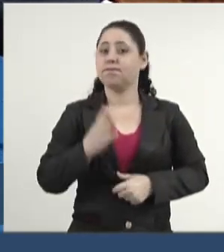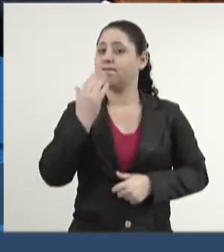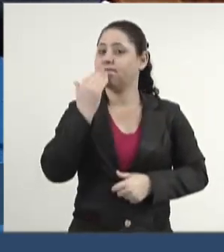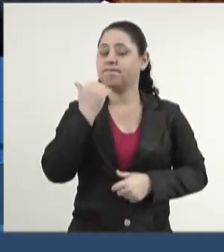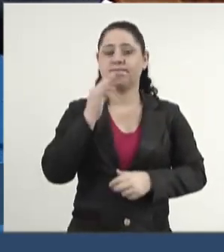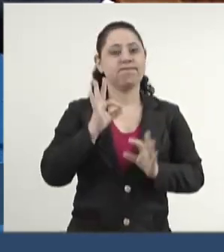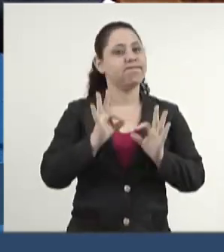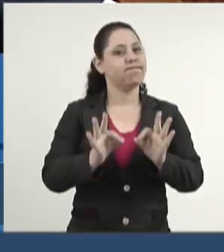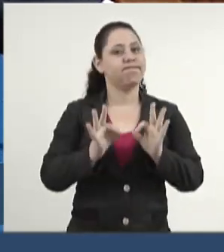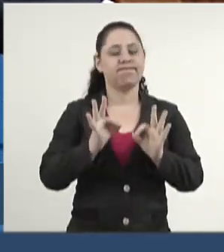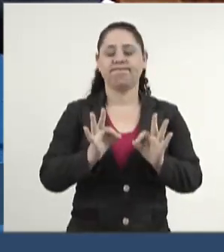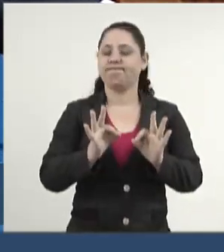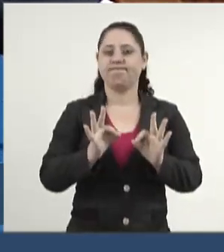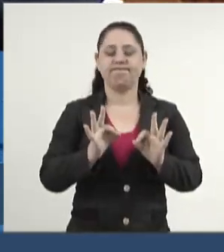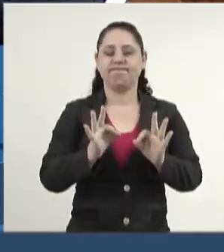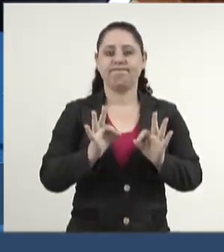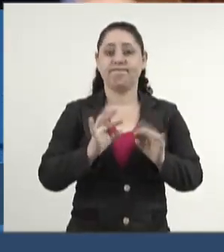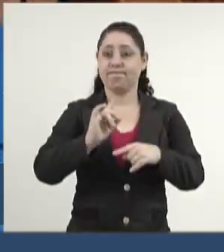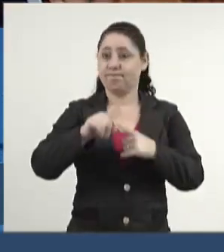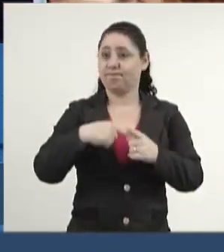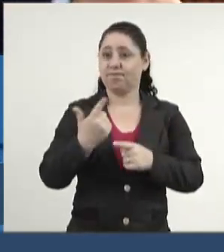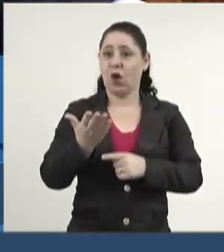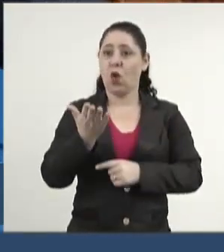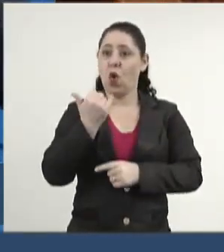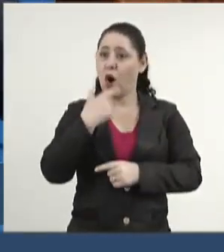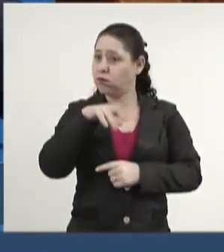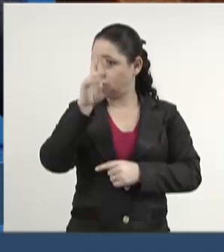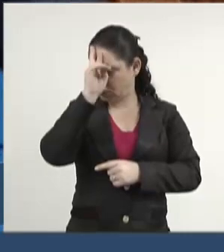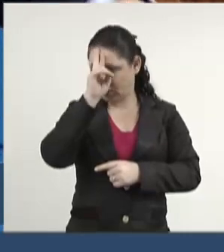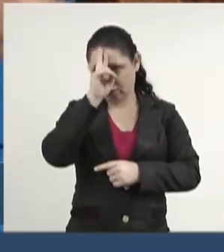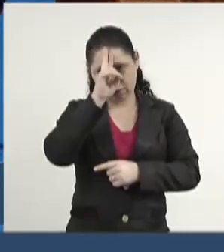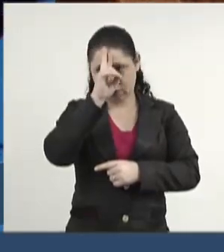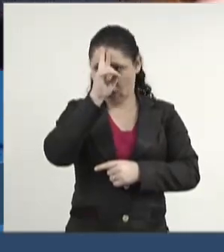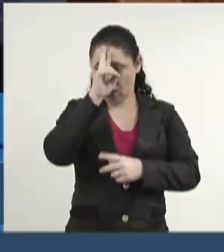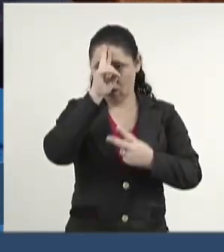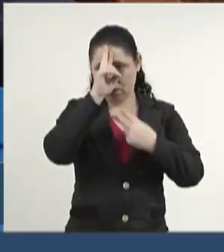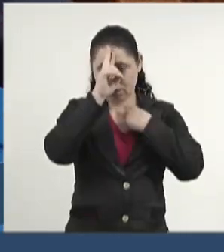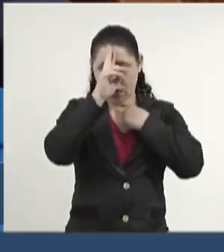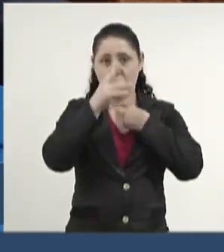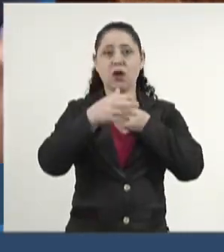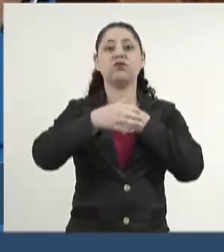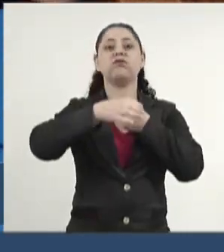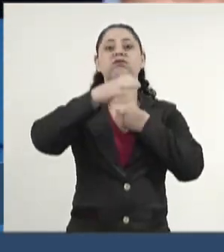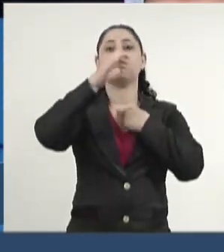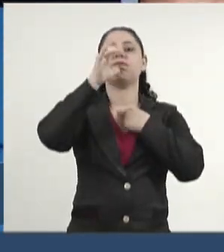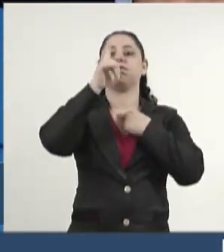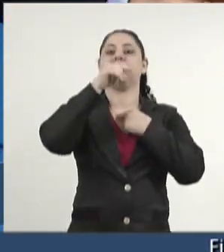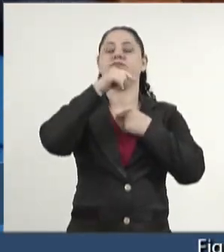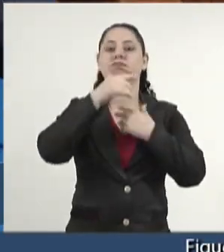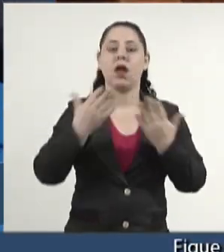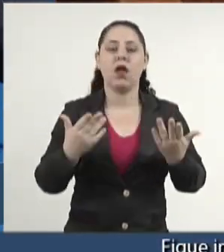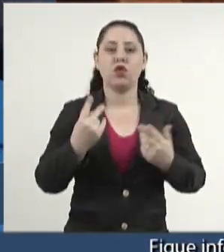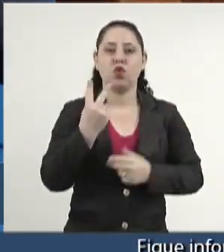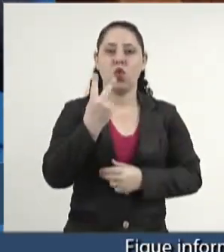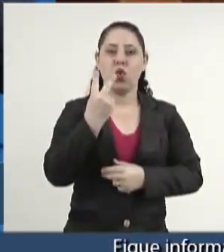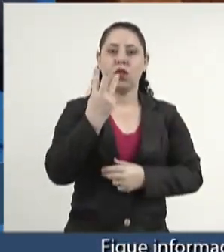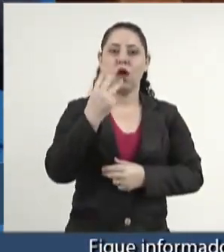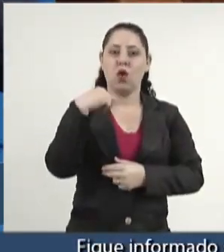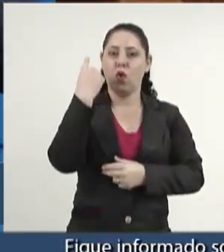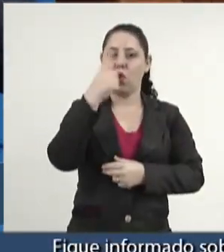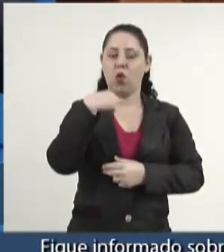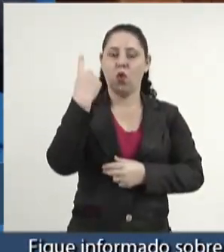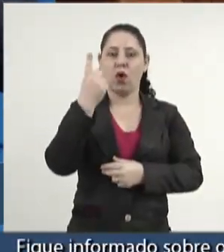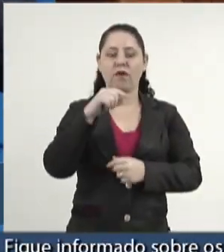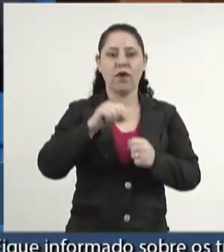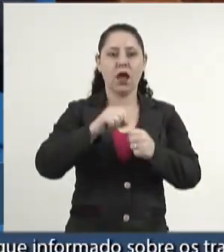alimentou adequadamente. Depois não almoça, não pode tomar água, e aí, 2, 3 horas da tarde, vai